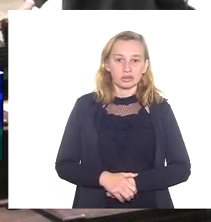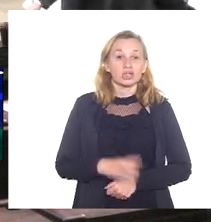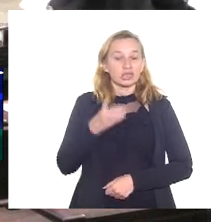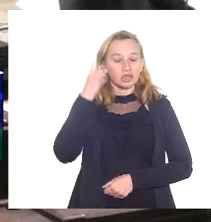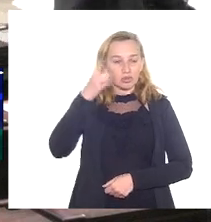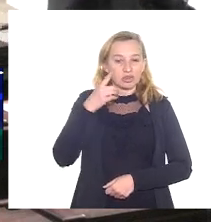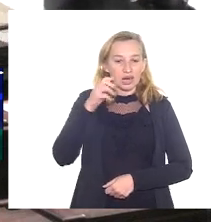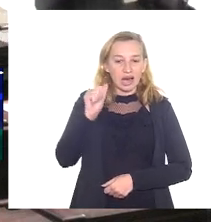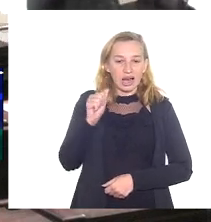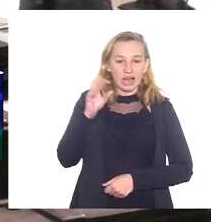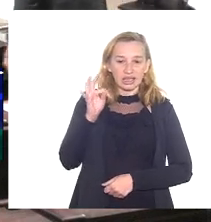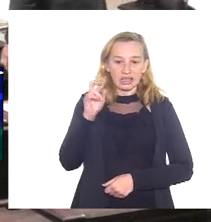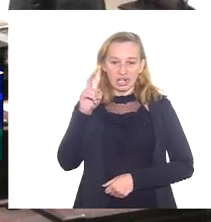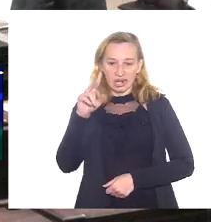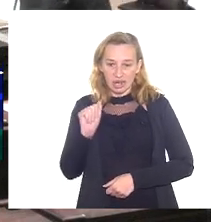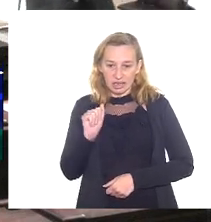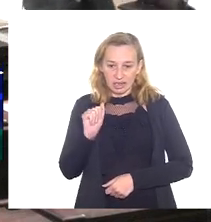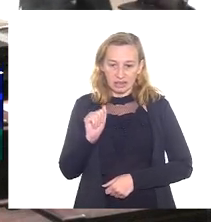Deputado Átila Nunes.